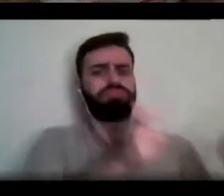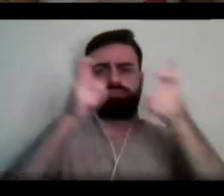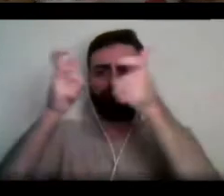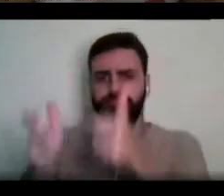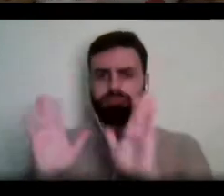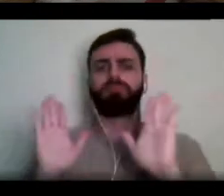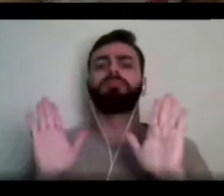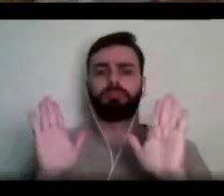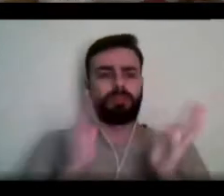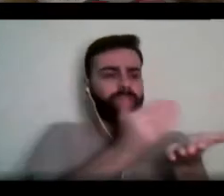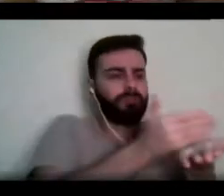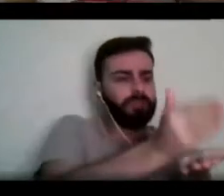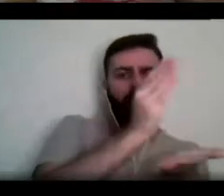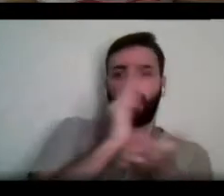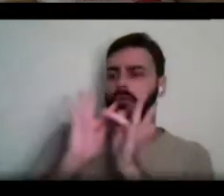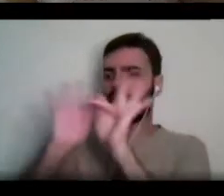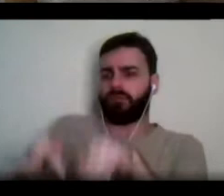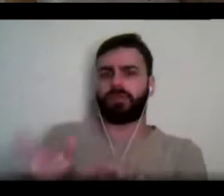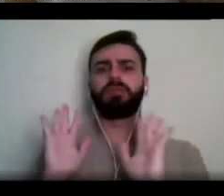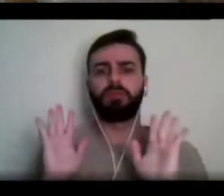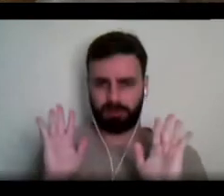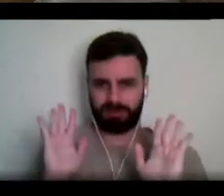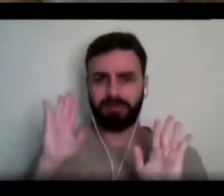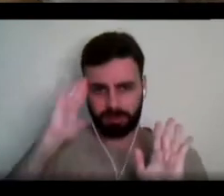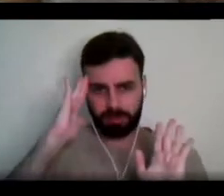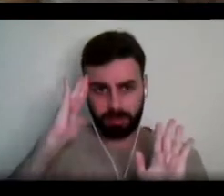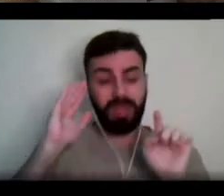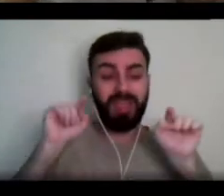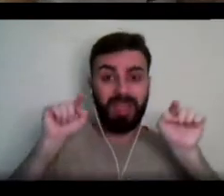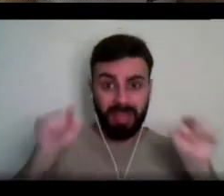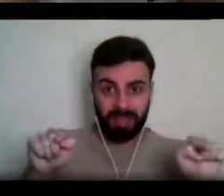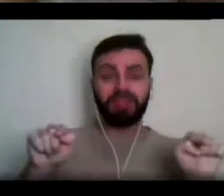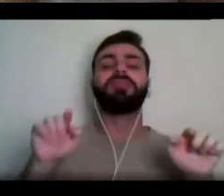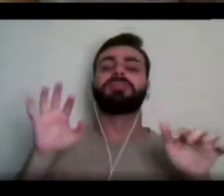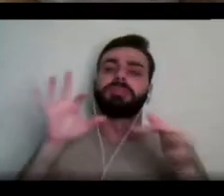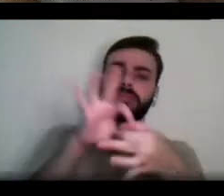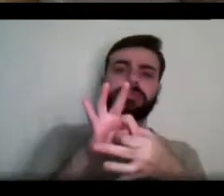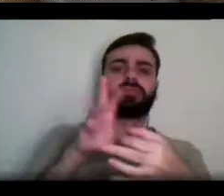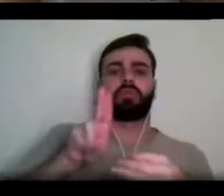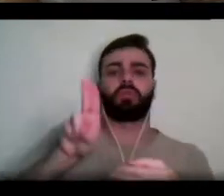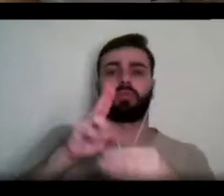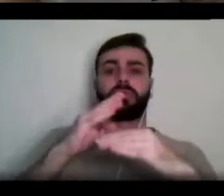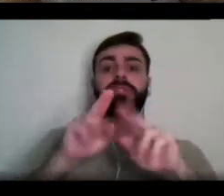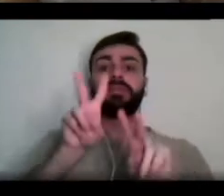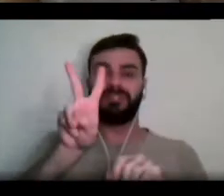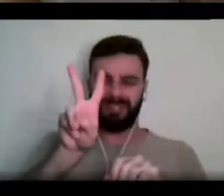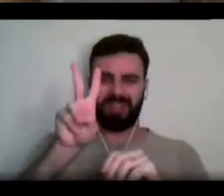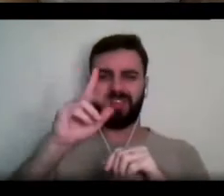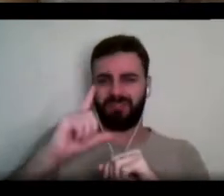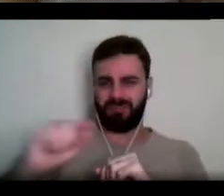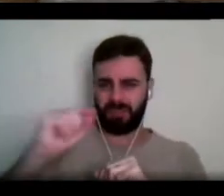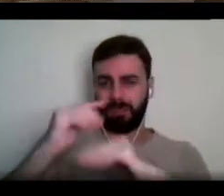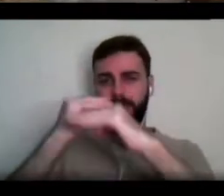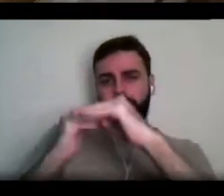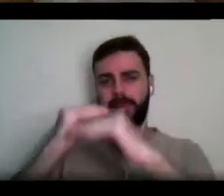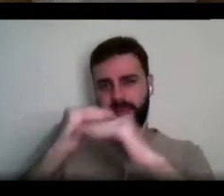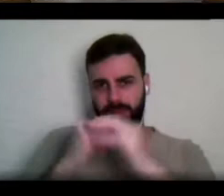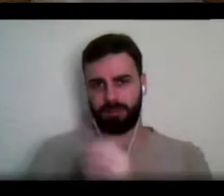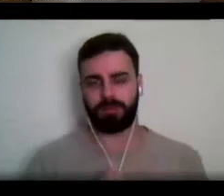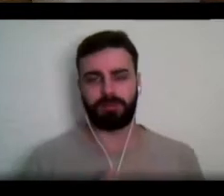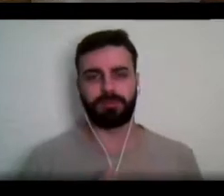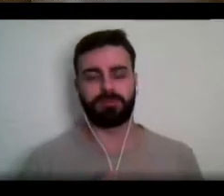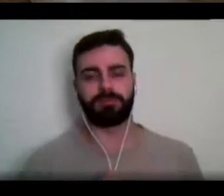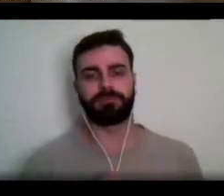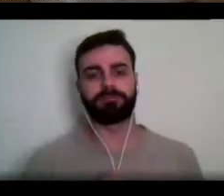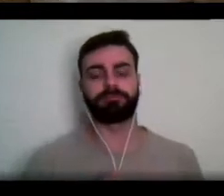vetor deslocamento, ele liga o ponto inicial ao ponto final. E é esse vetor deslocamento que a gente usa para calcular